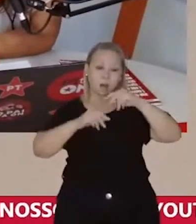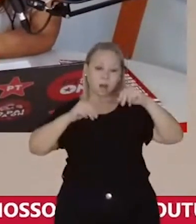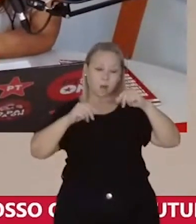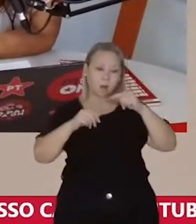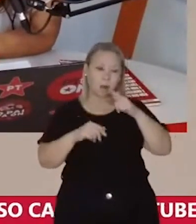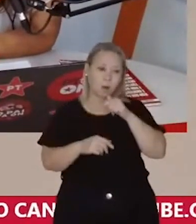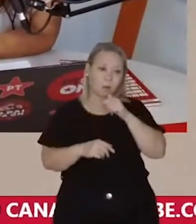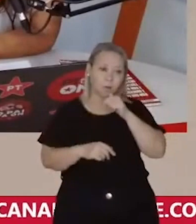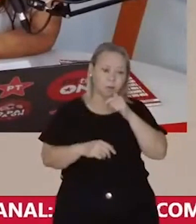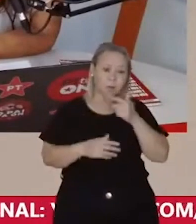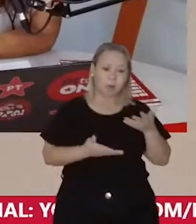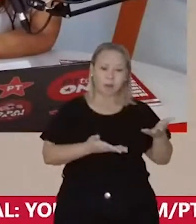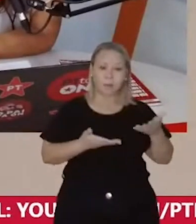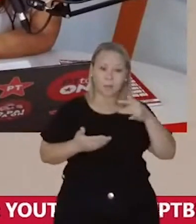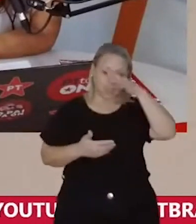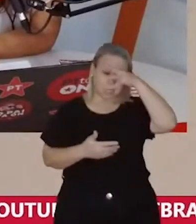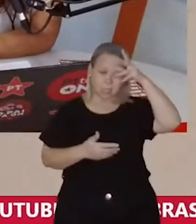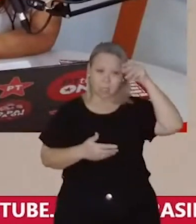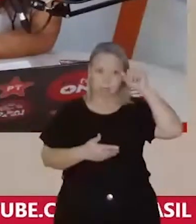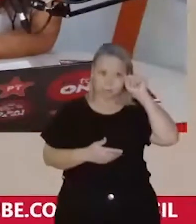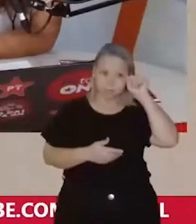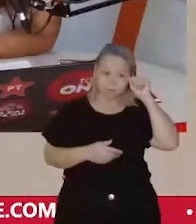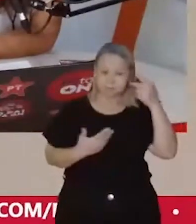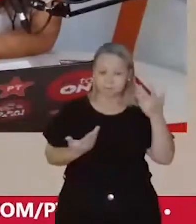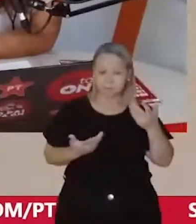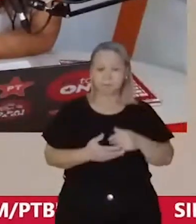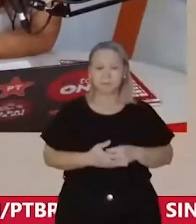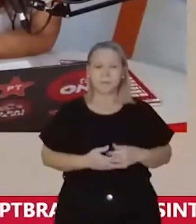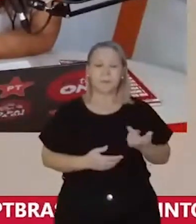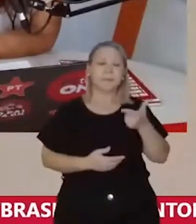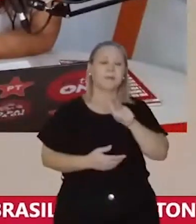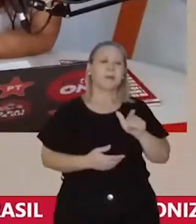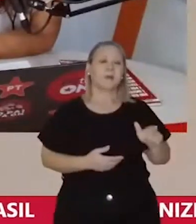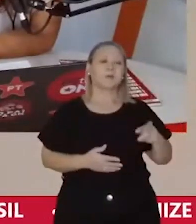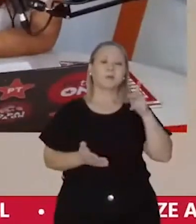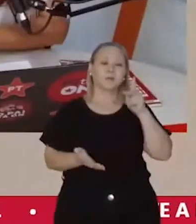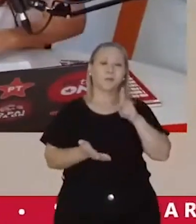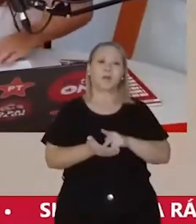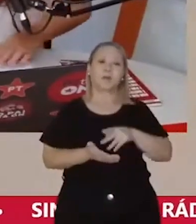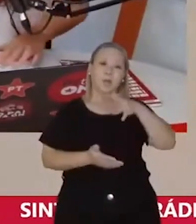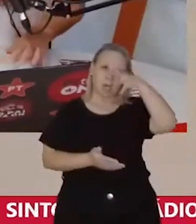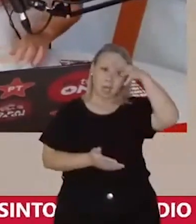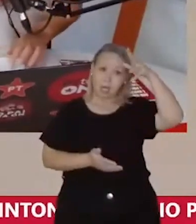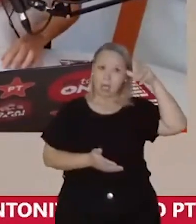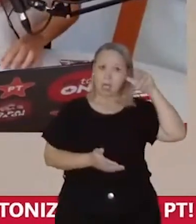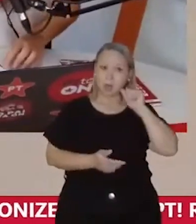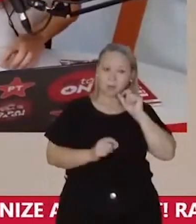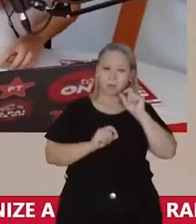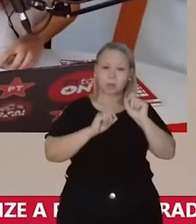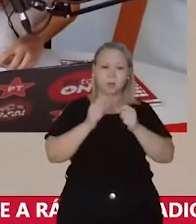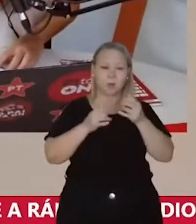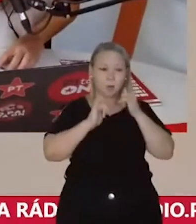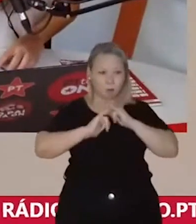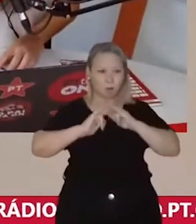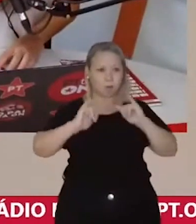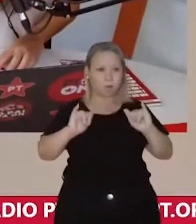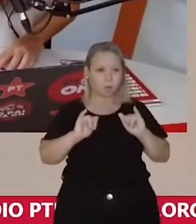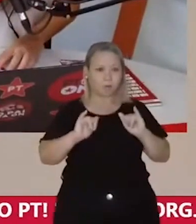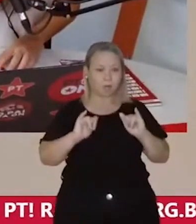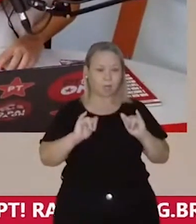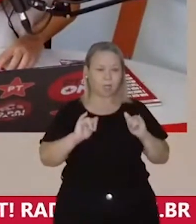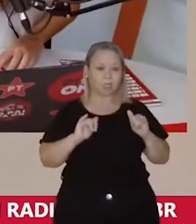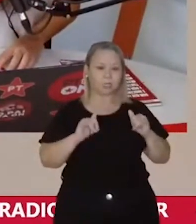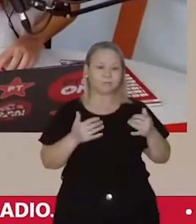Então, parte vem disso. Mas a outra parte, realmente, da Amazônia, como eu mencionei, essa